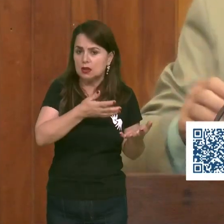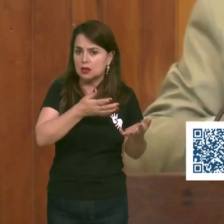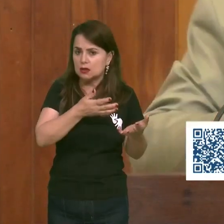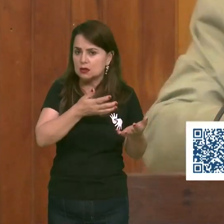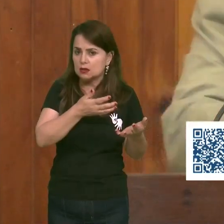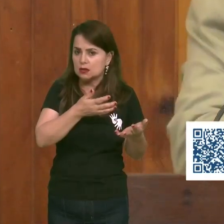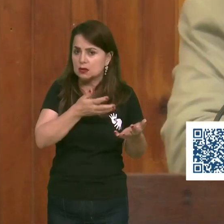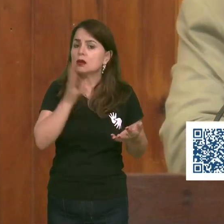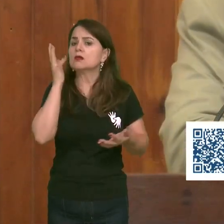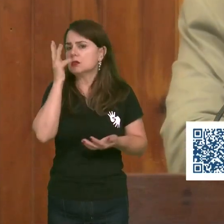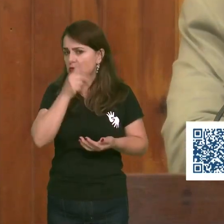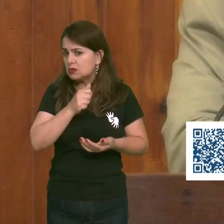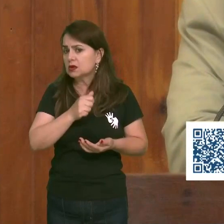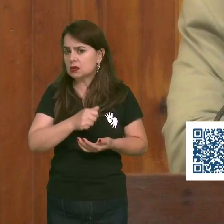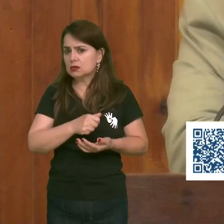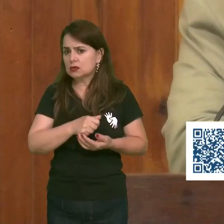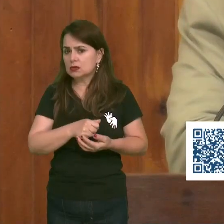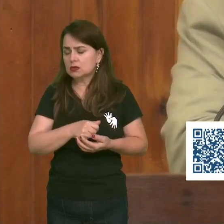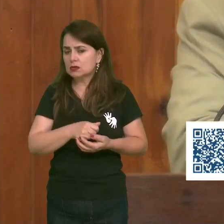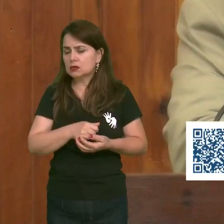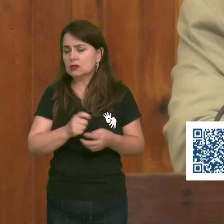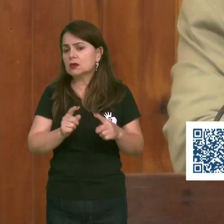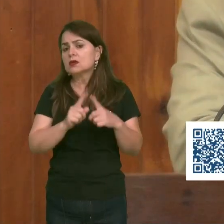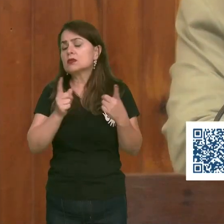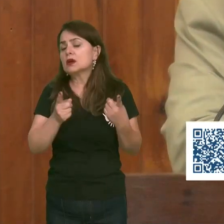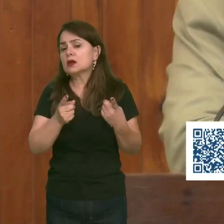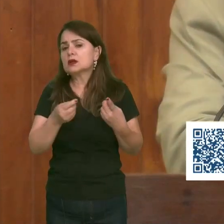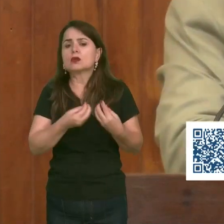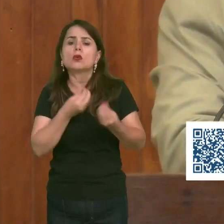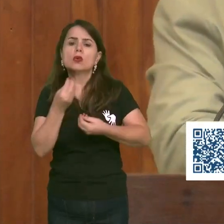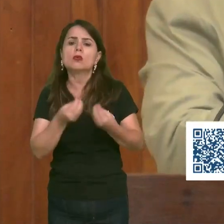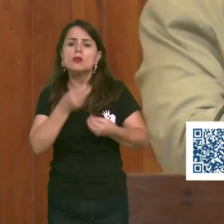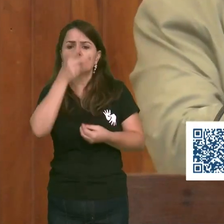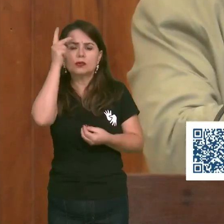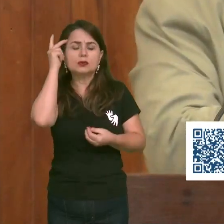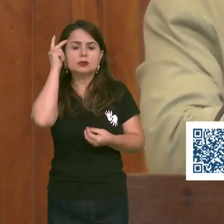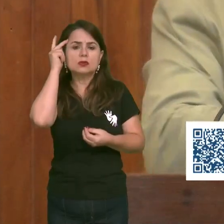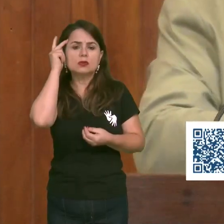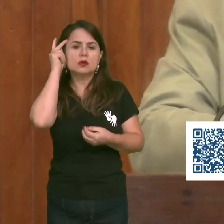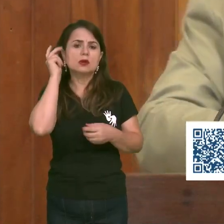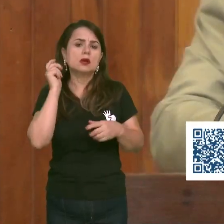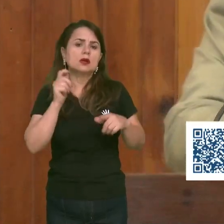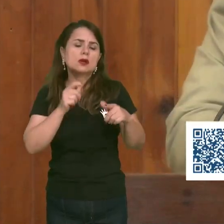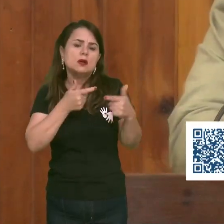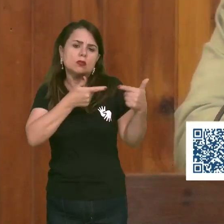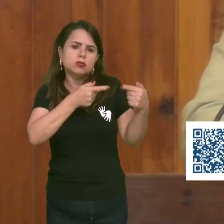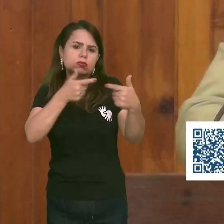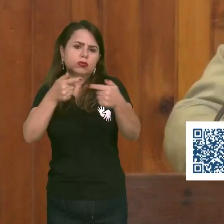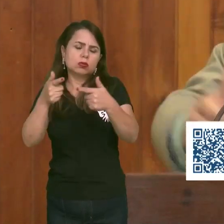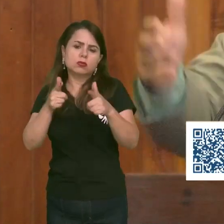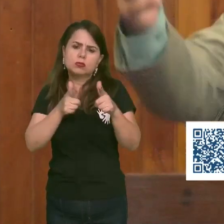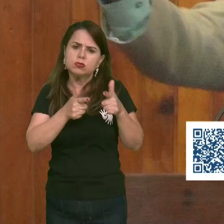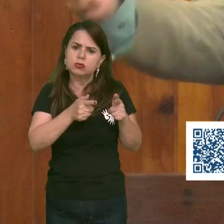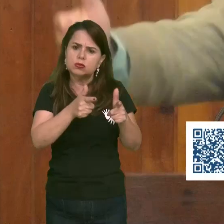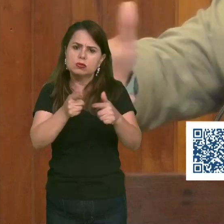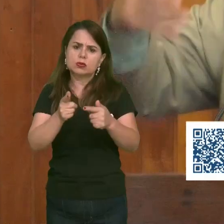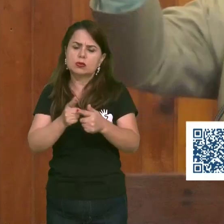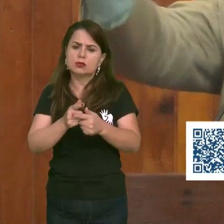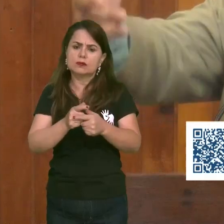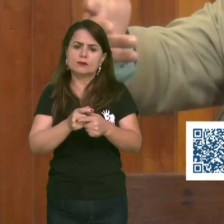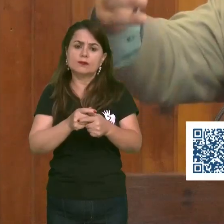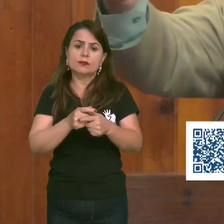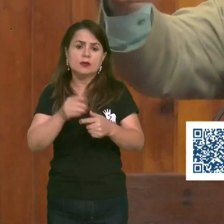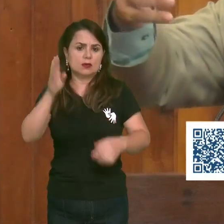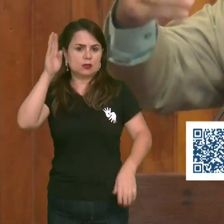né os atiradores voluntariamente sobre o comando dos seus instrutores prestam